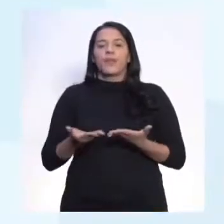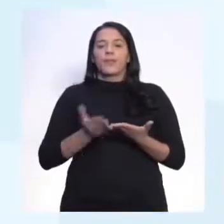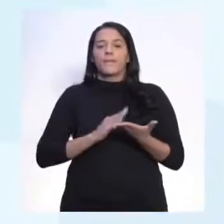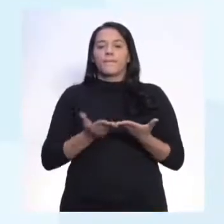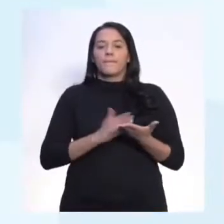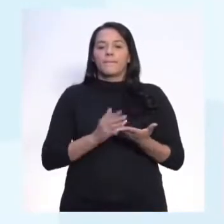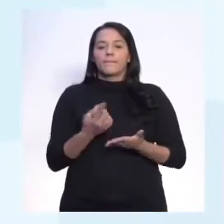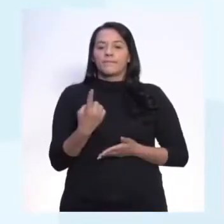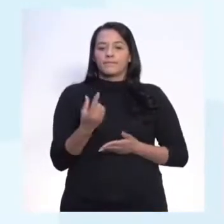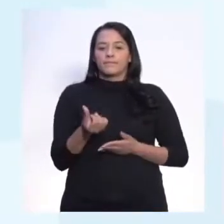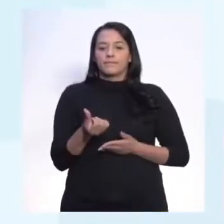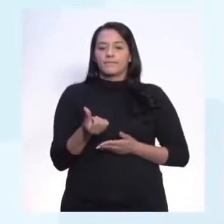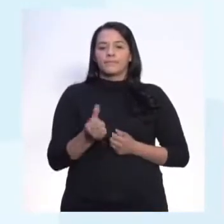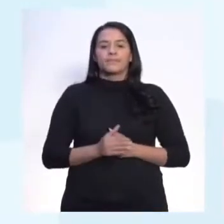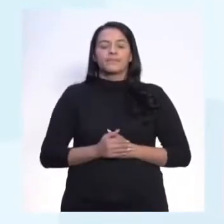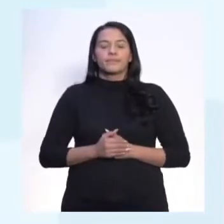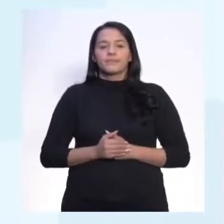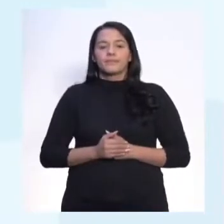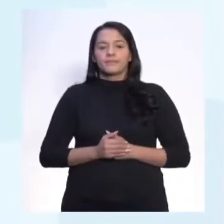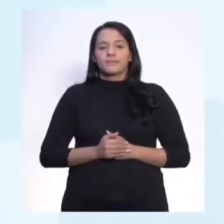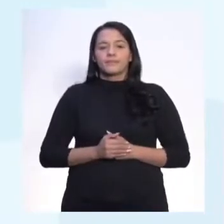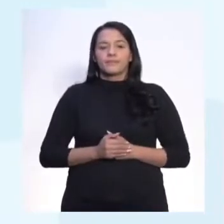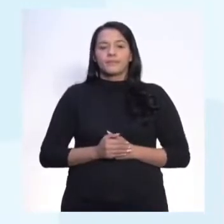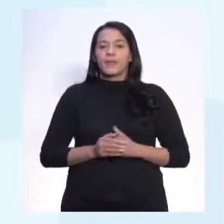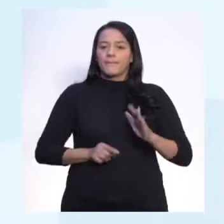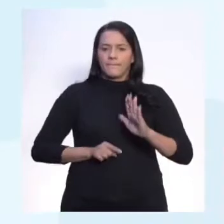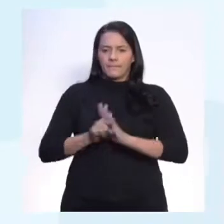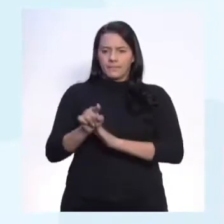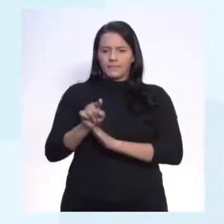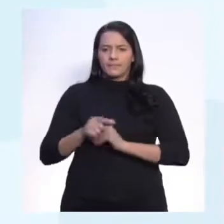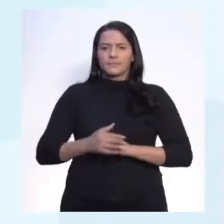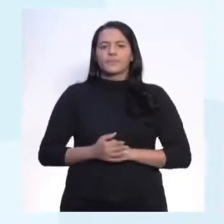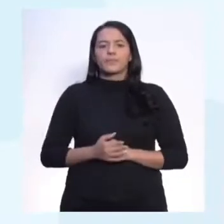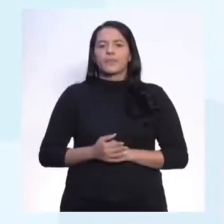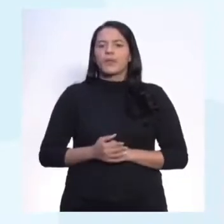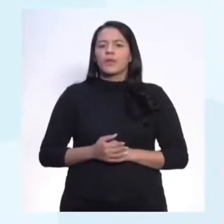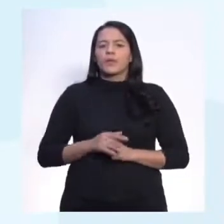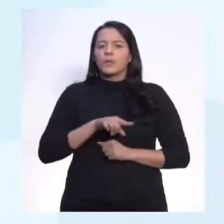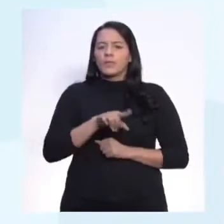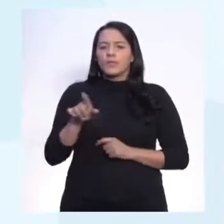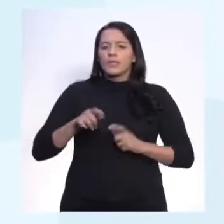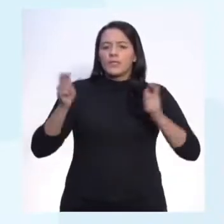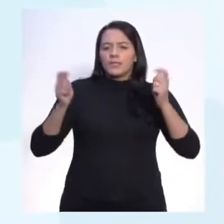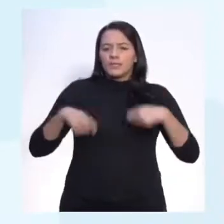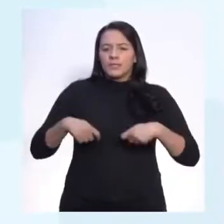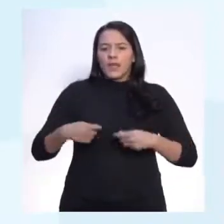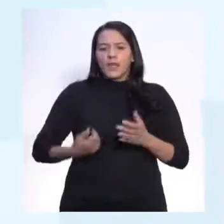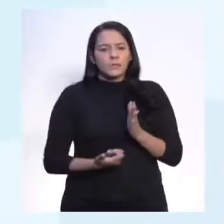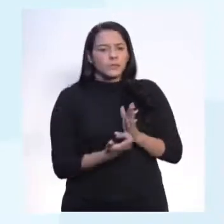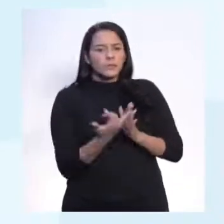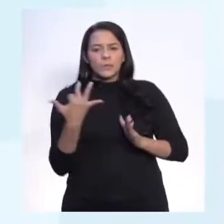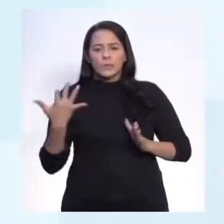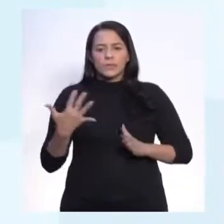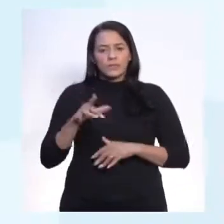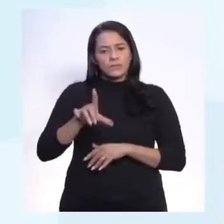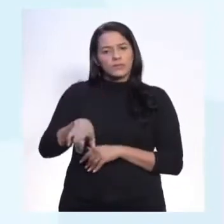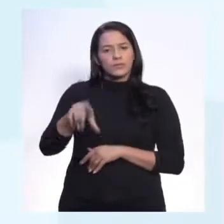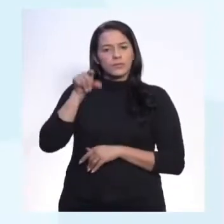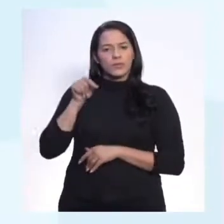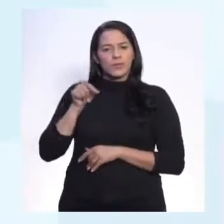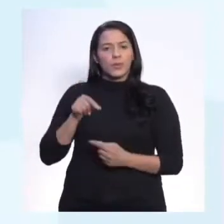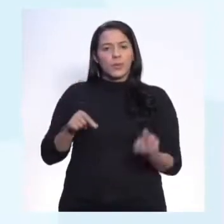página 16. Pergunta: de quantas maneiras podemos escolher